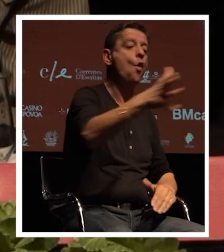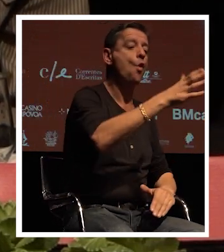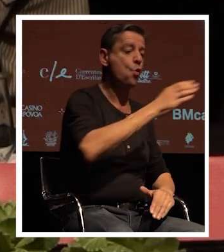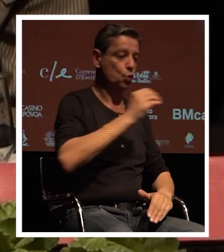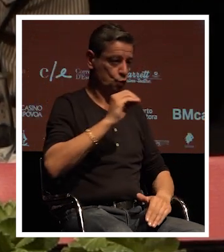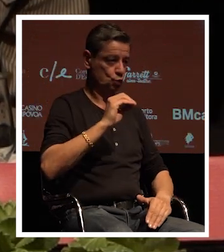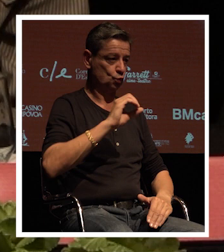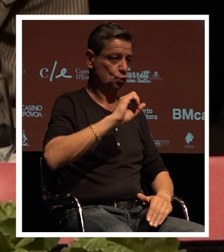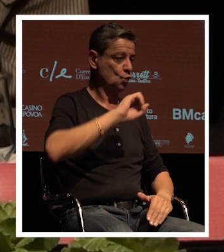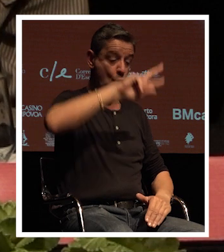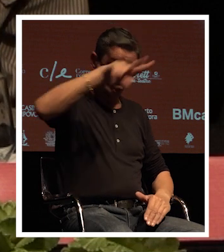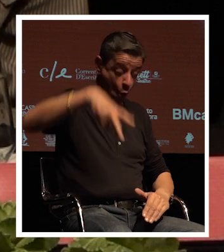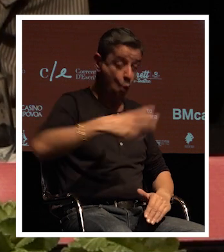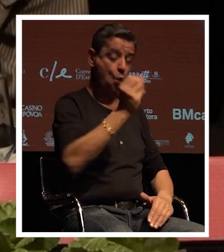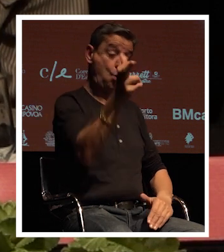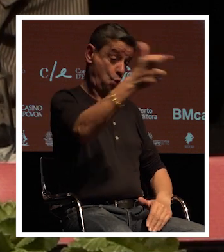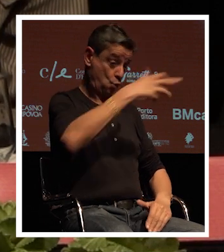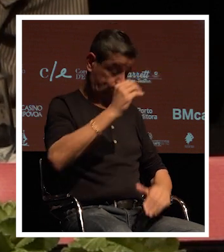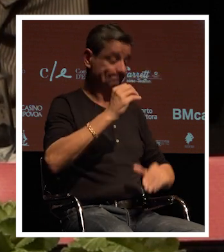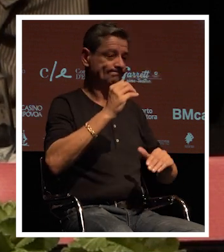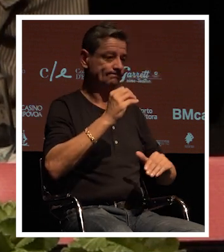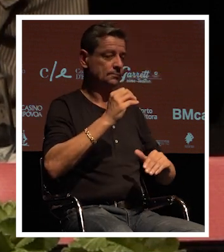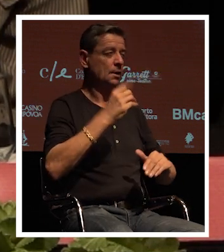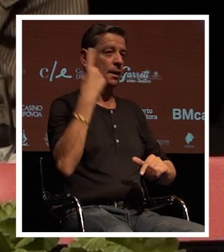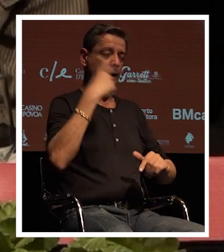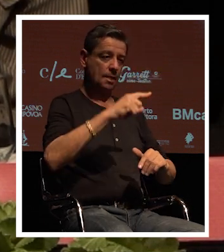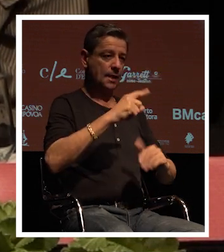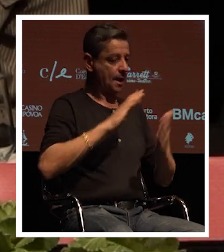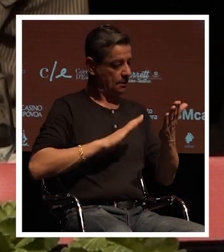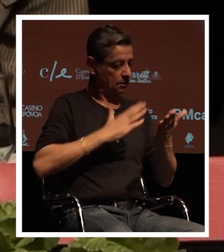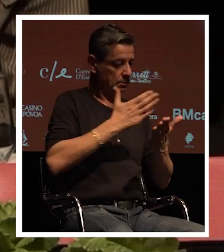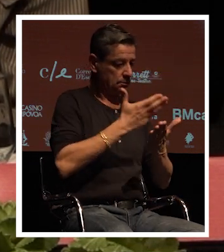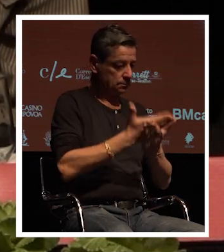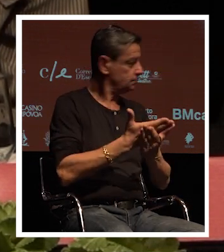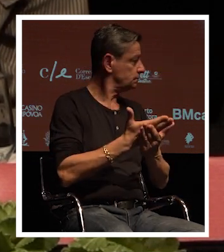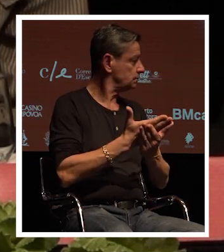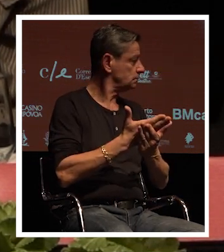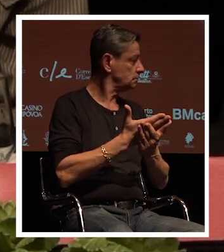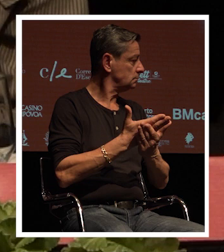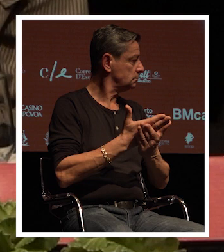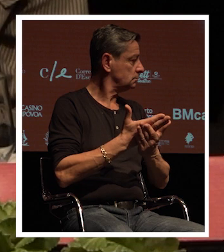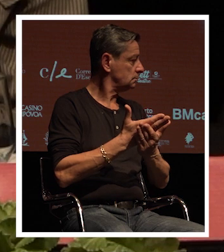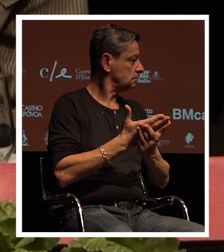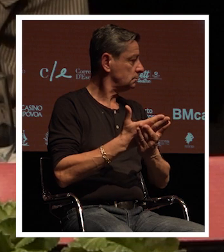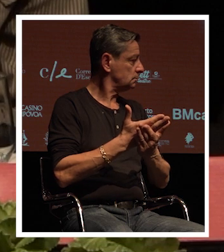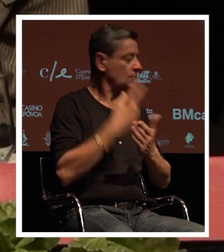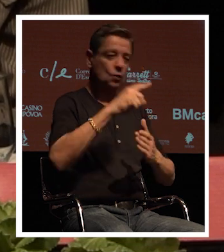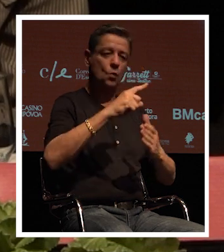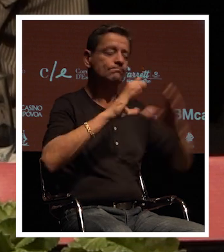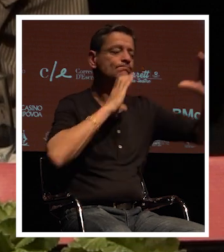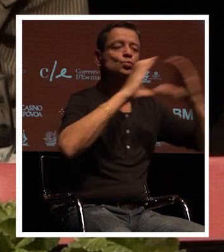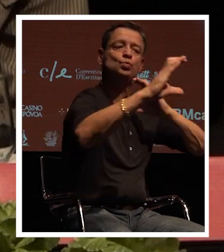valoro e valoro e eu consigo com isso estabelecer uma um